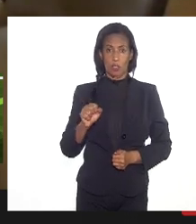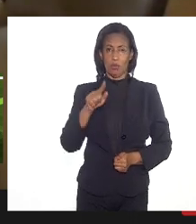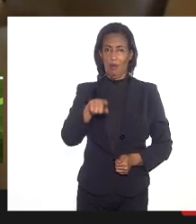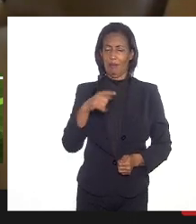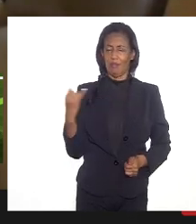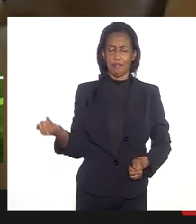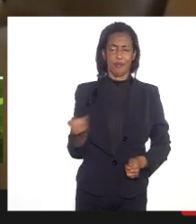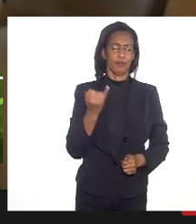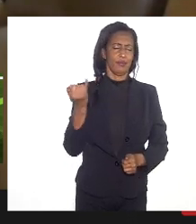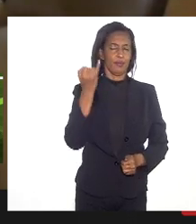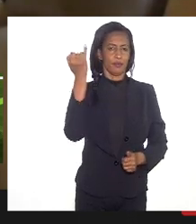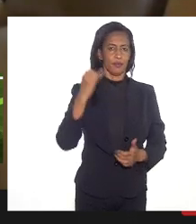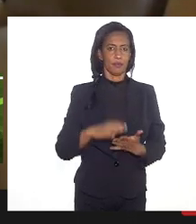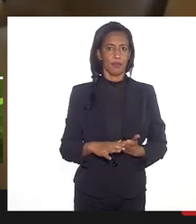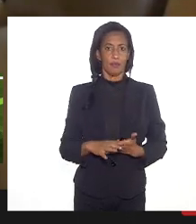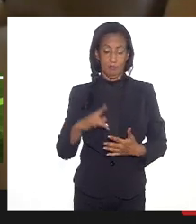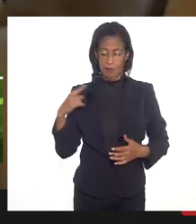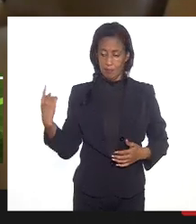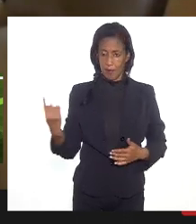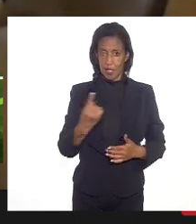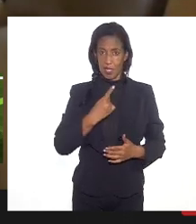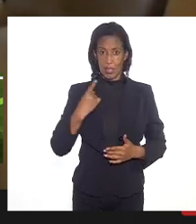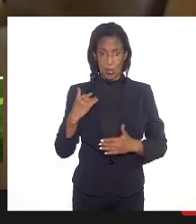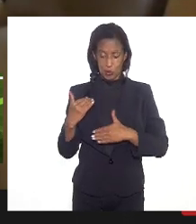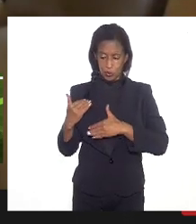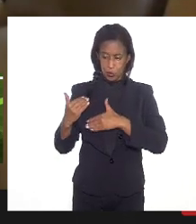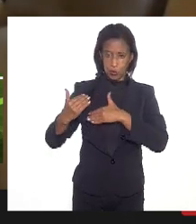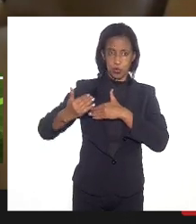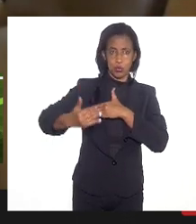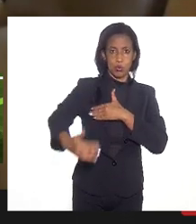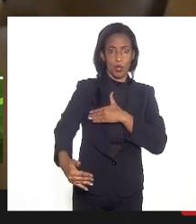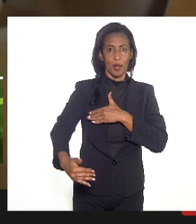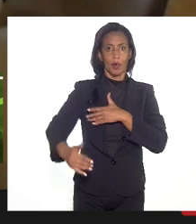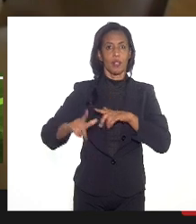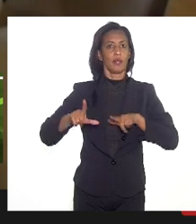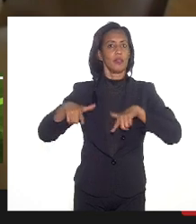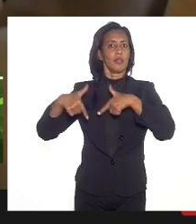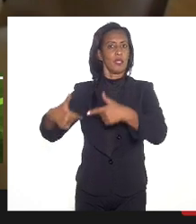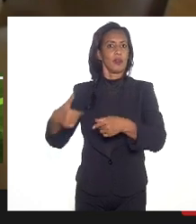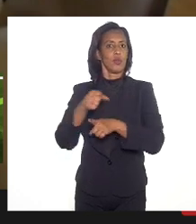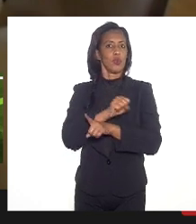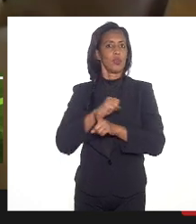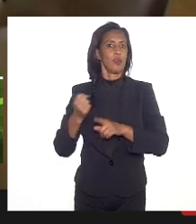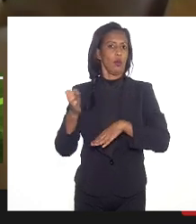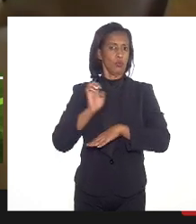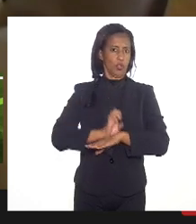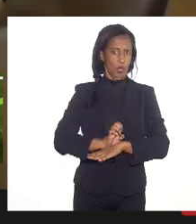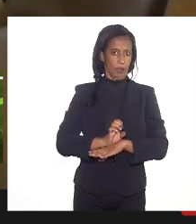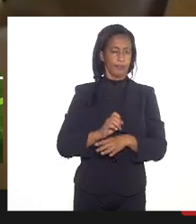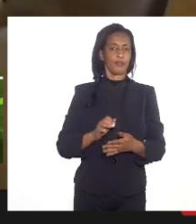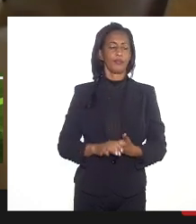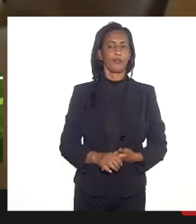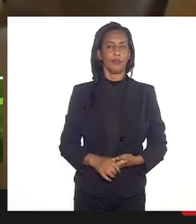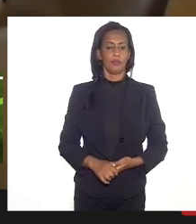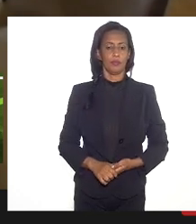suma importância para que nós avancemos nas ações sociais do nosso Estado.